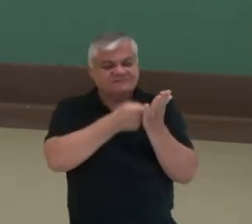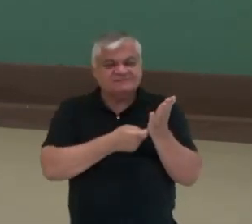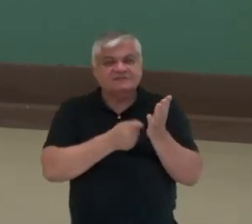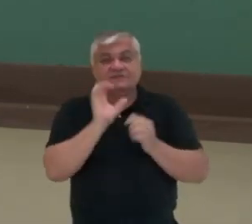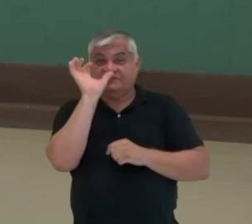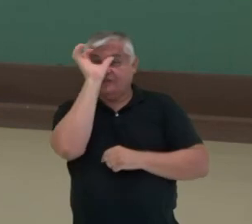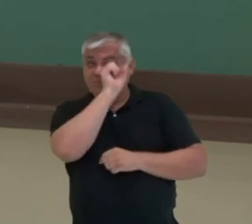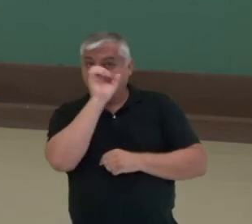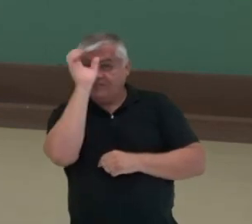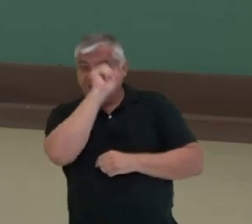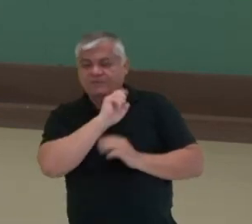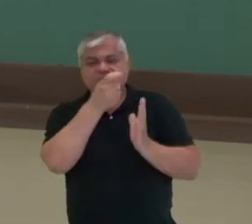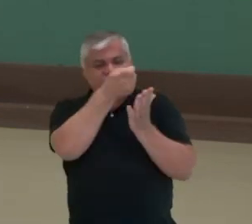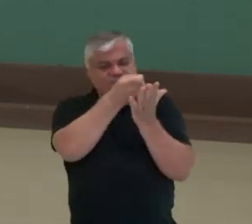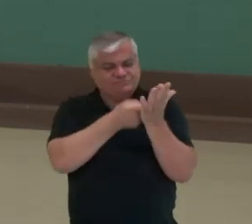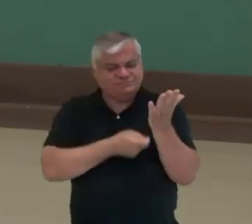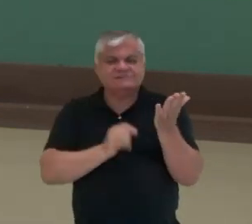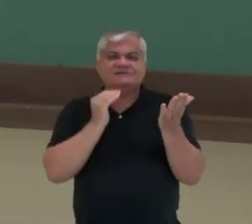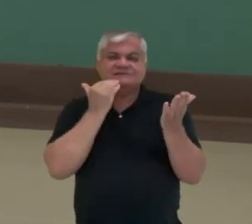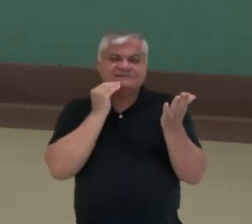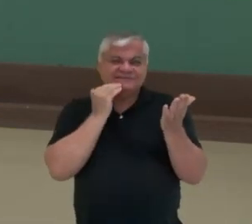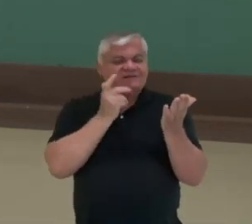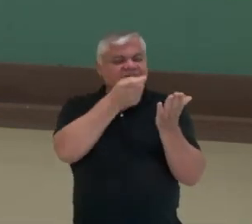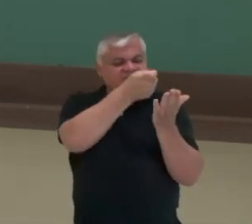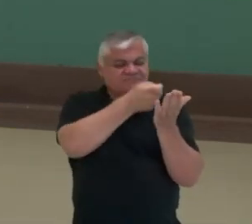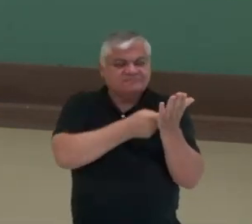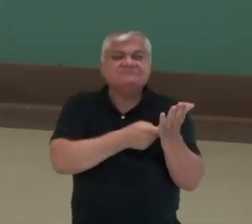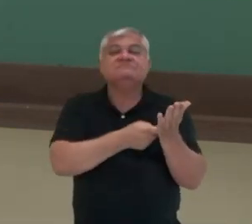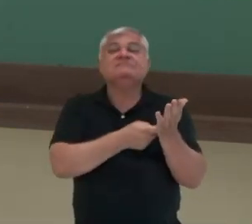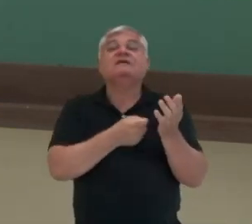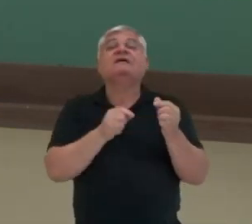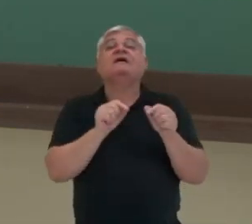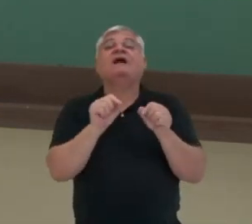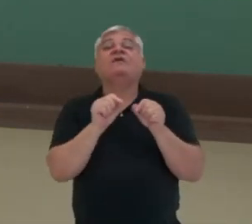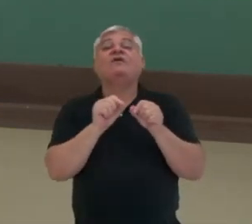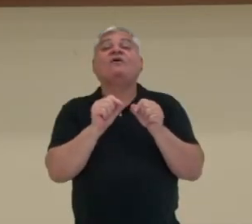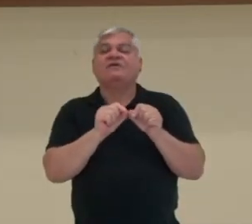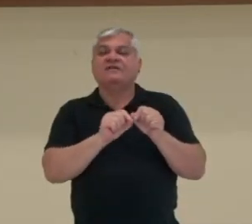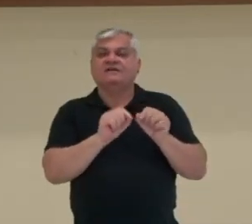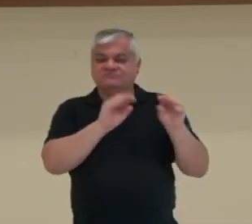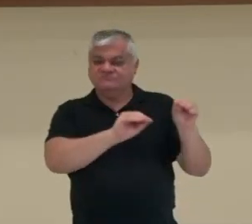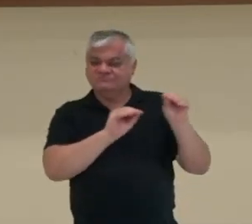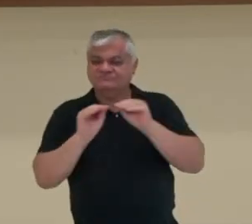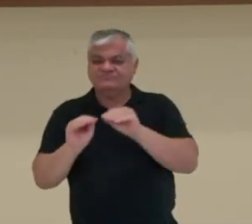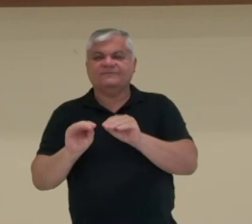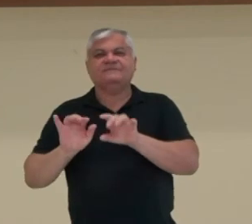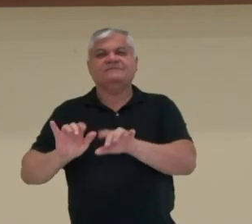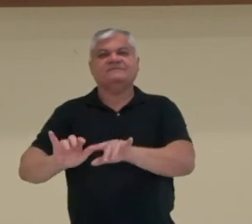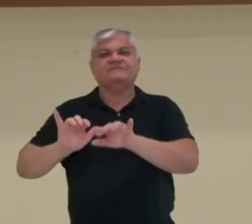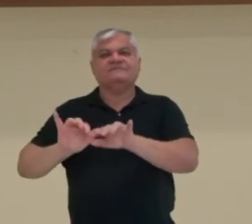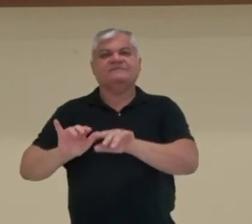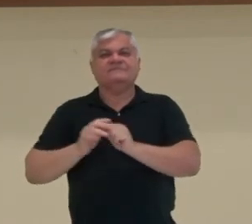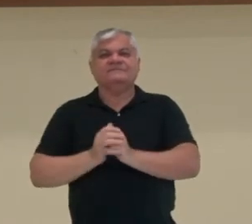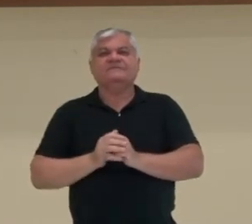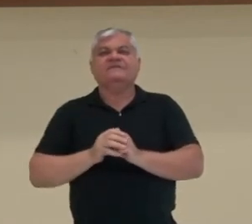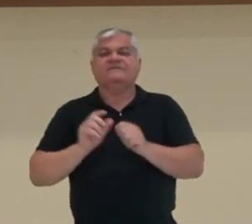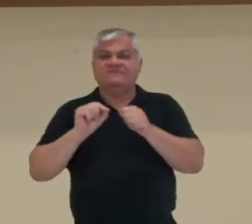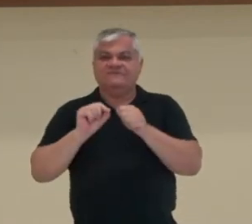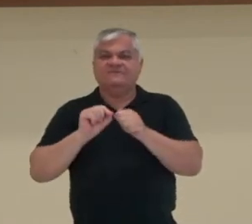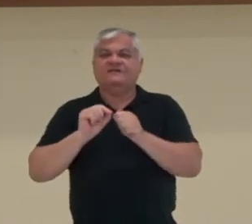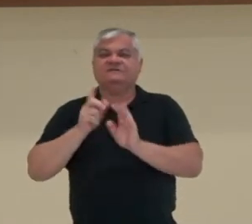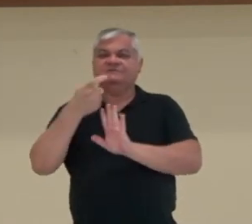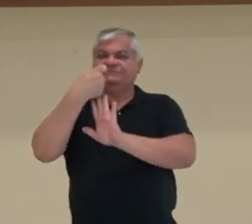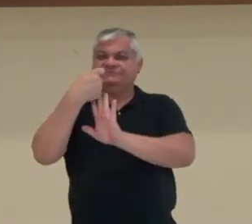nós fizemos o rascunho do texto dissertativo argumentativo e, para finalizar, produzimos o texto